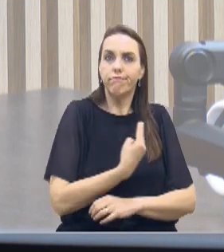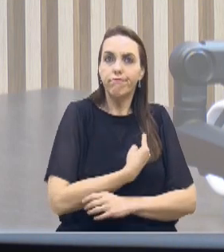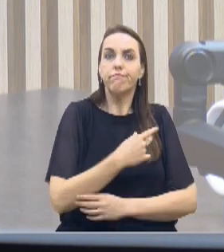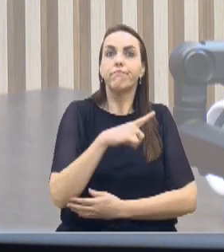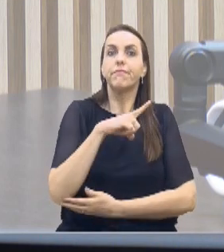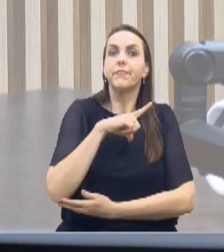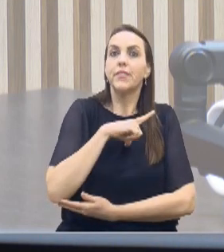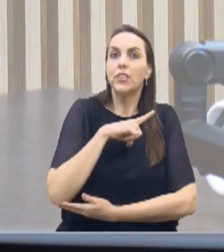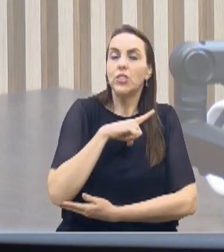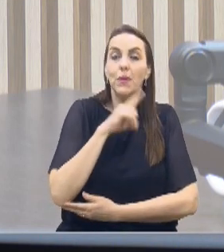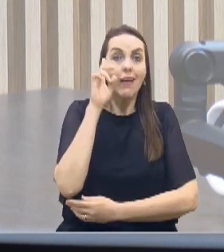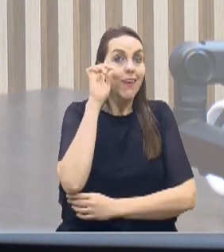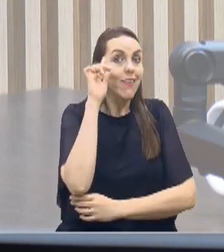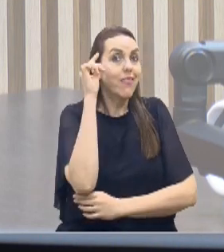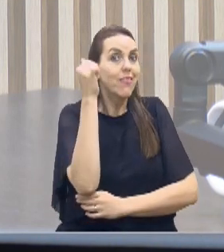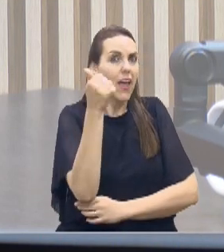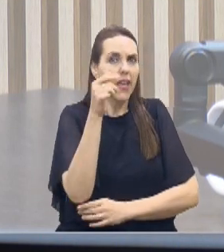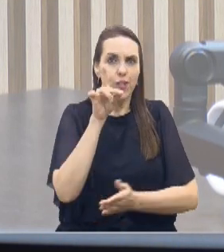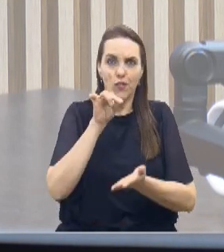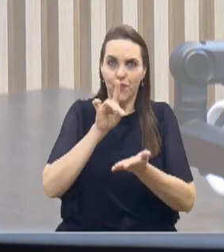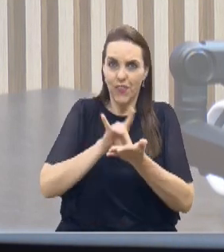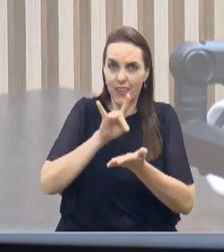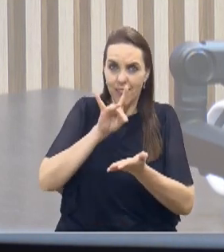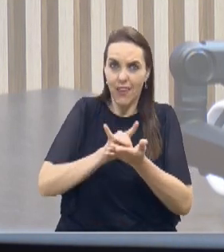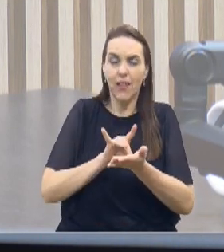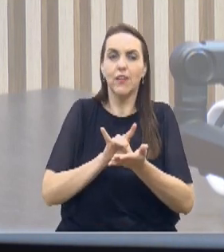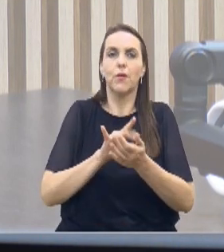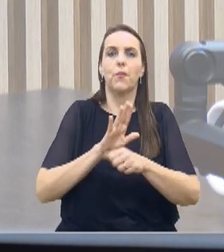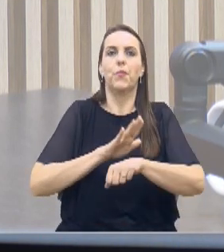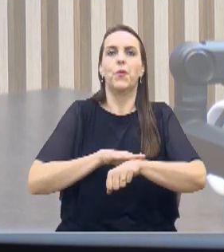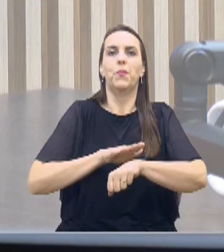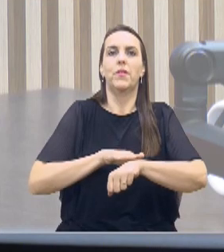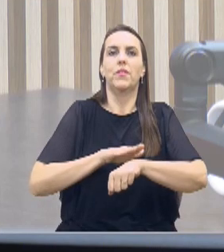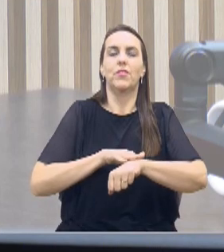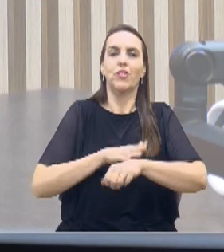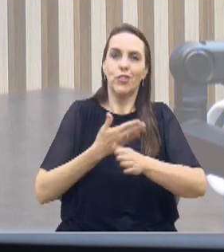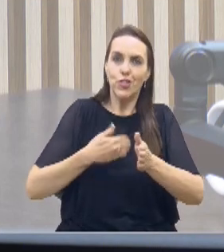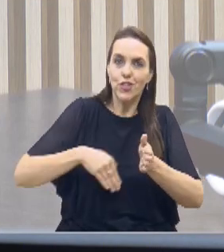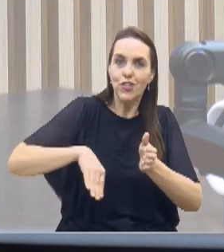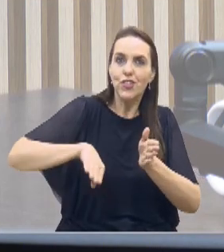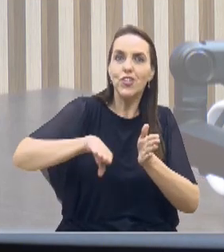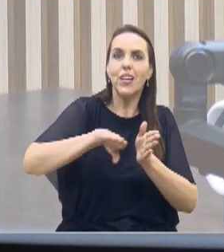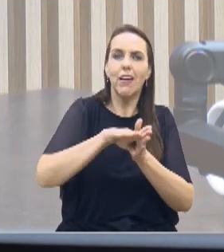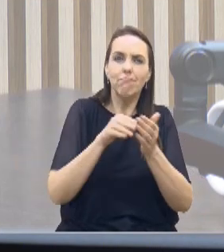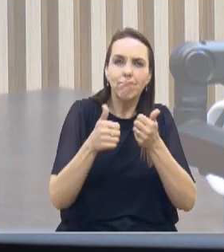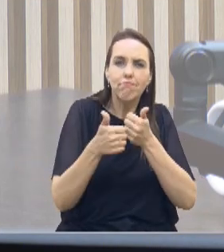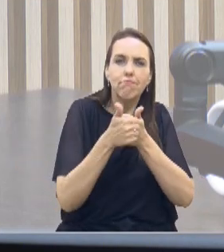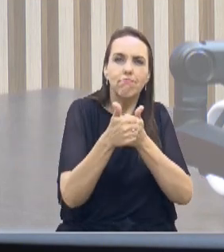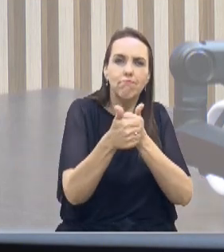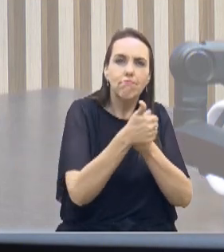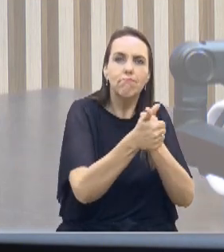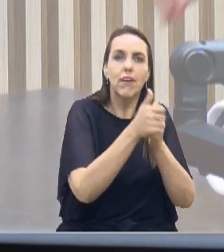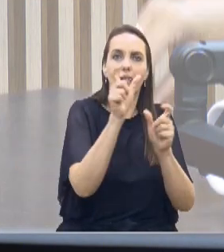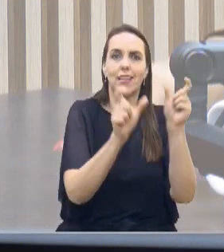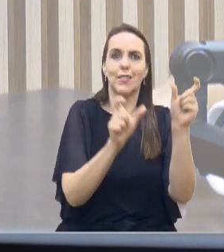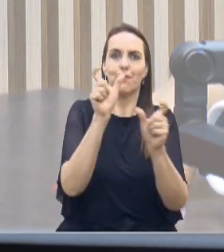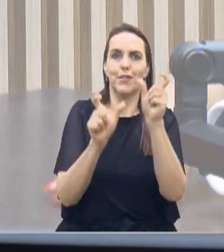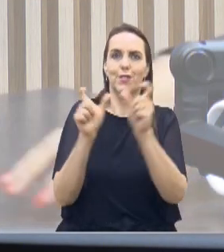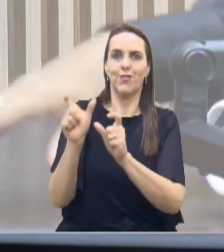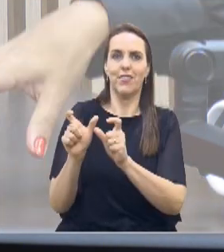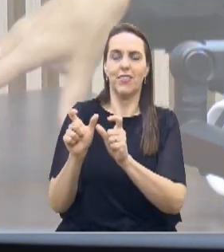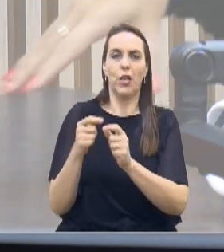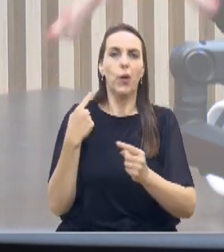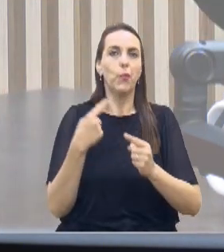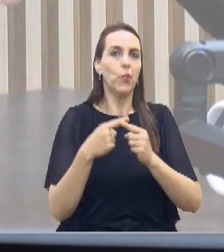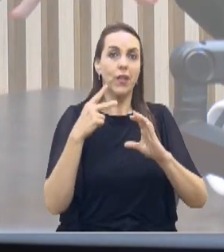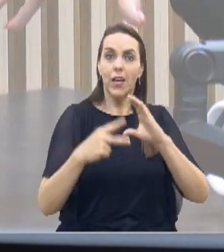de intenção efetiva naquele momento? Era chegar nas pessoas. A gente falou sobre isso, né? Porque a Câmara